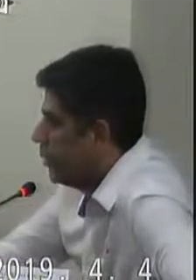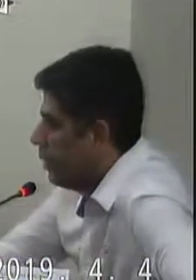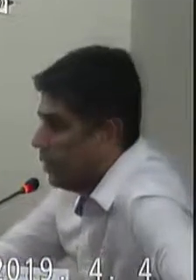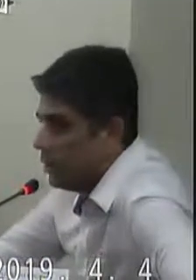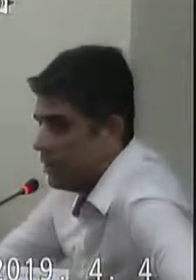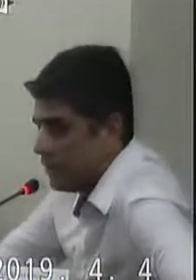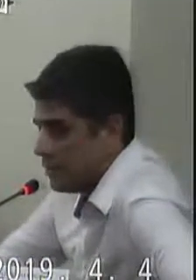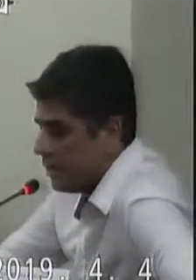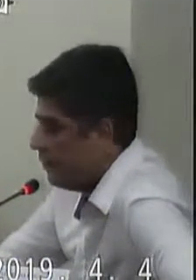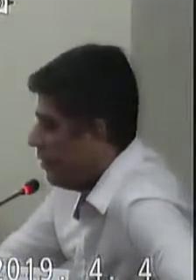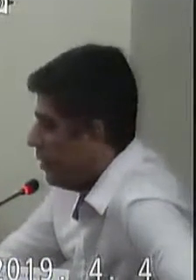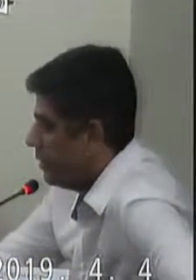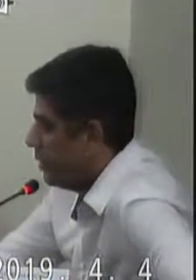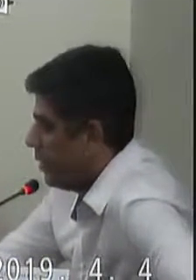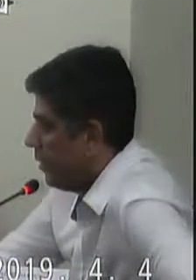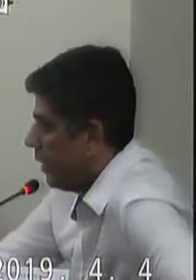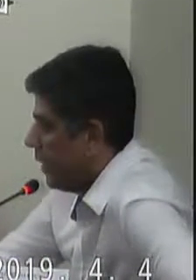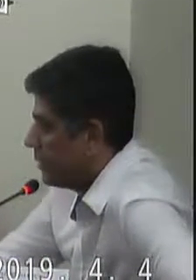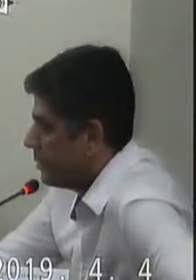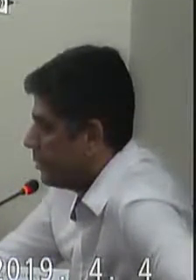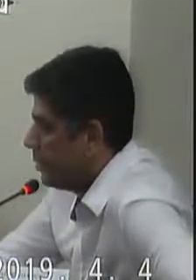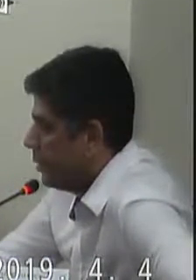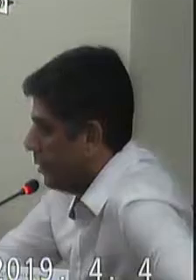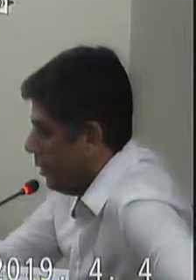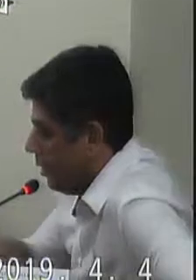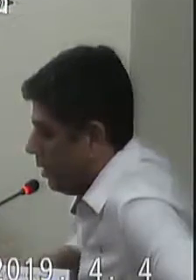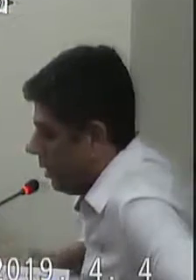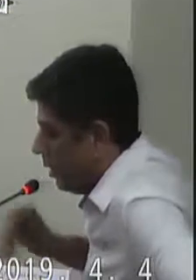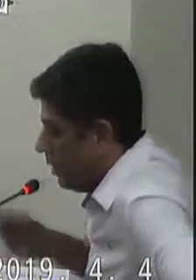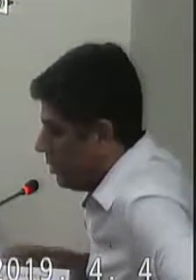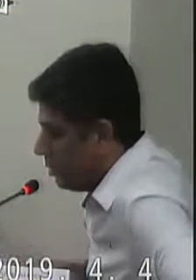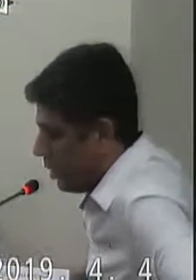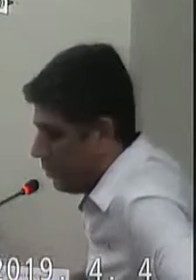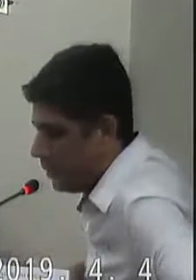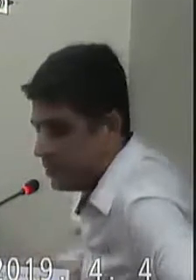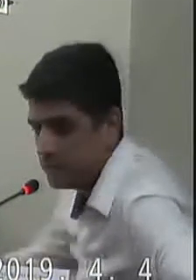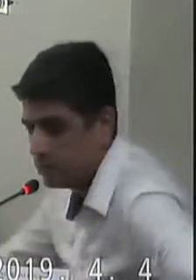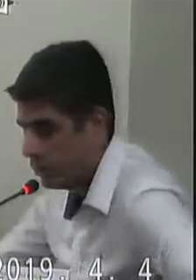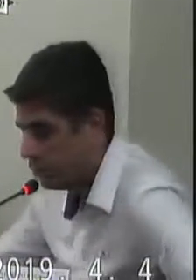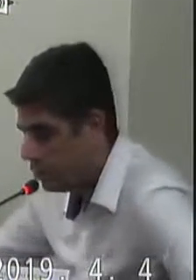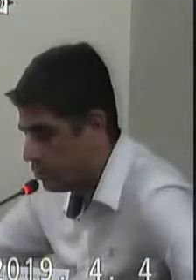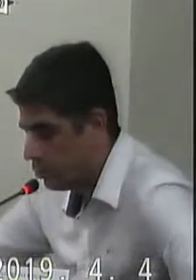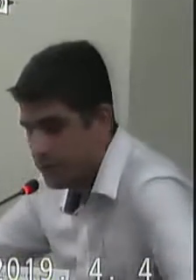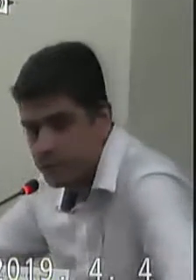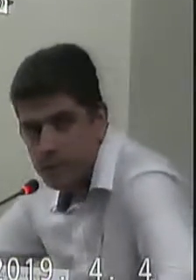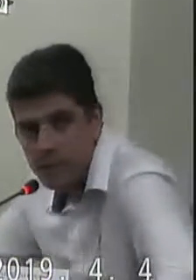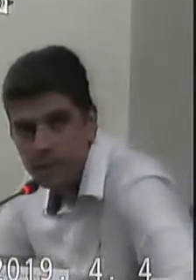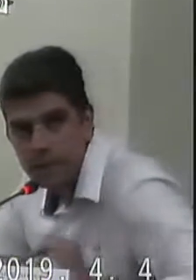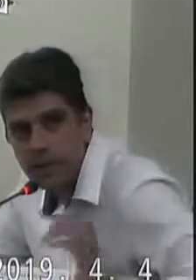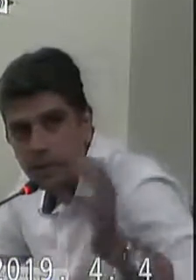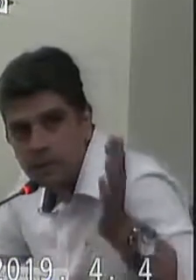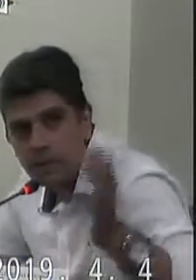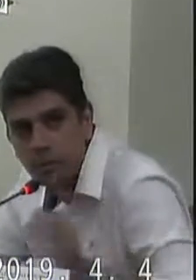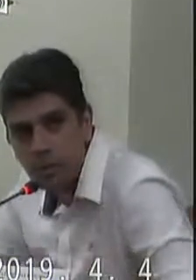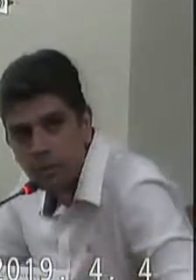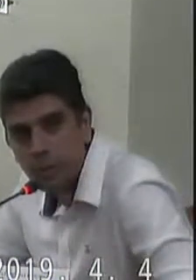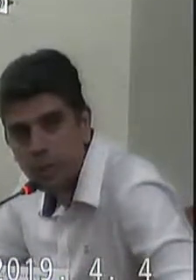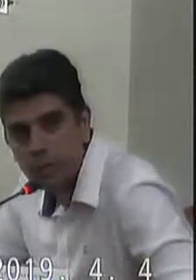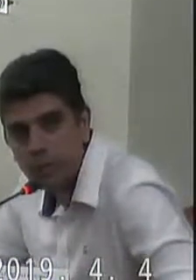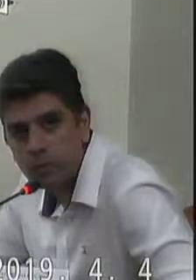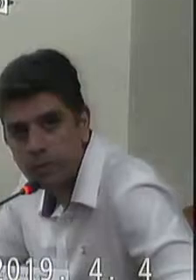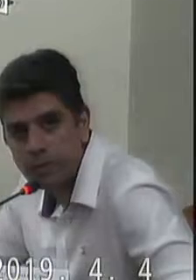tribuna, queria fazer uma deferência aqui da casa, registrar a presença do Igor, do Luiz e da Maíra, que são os